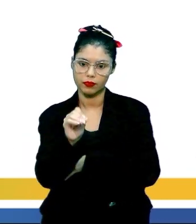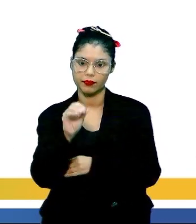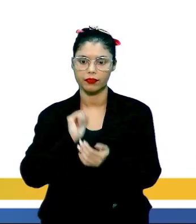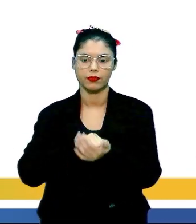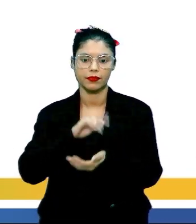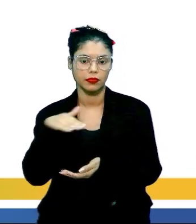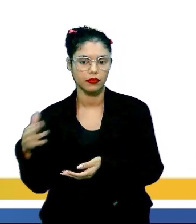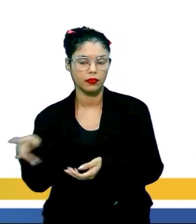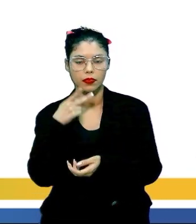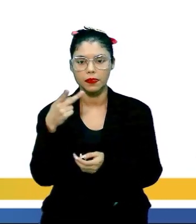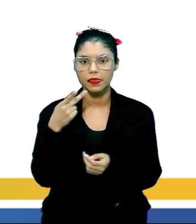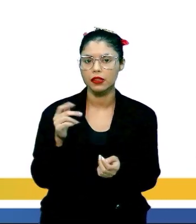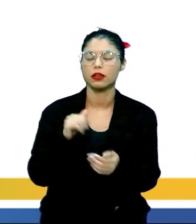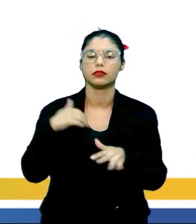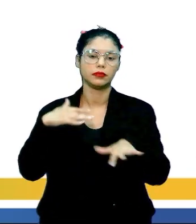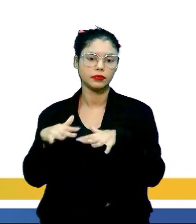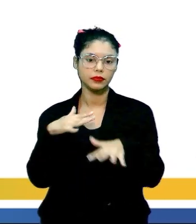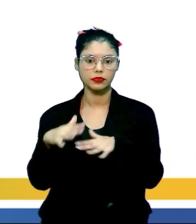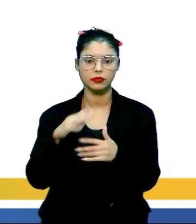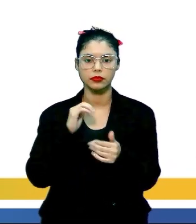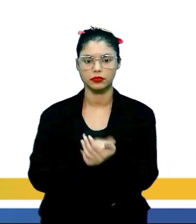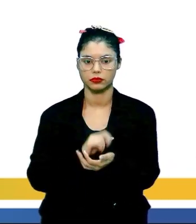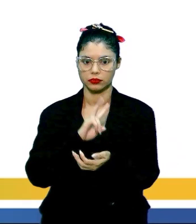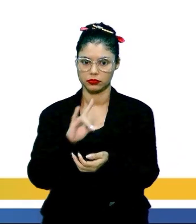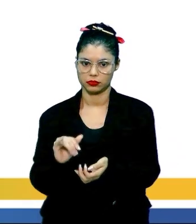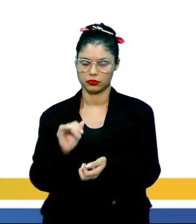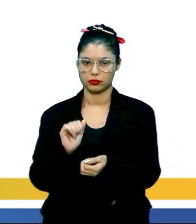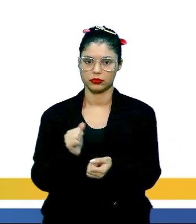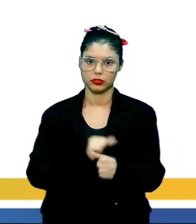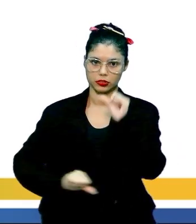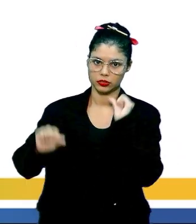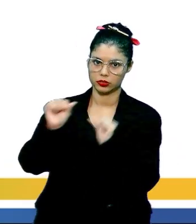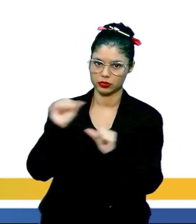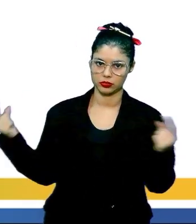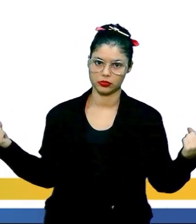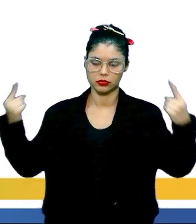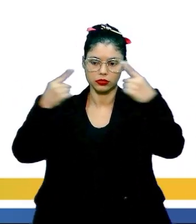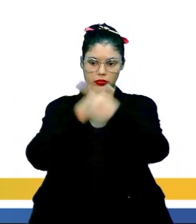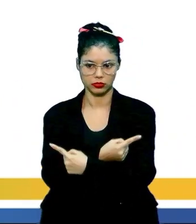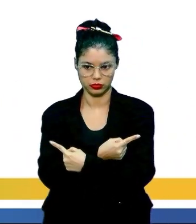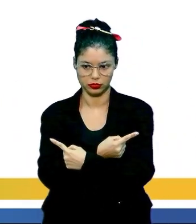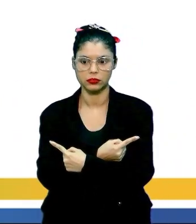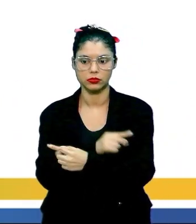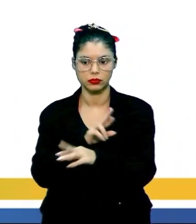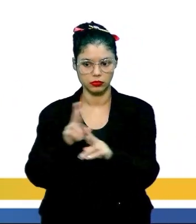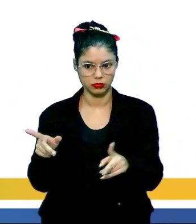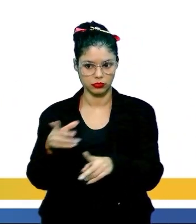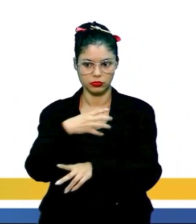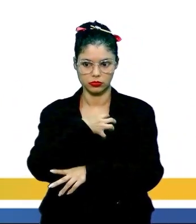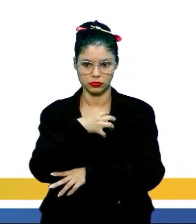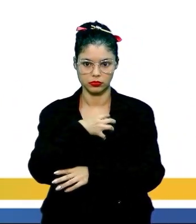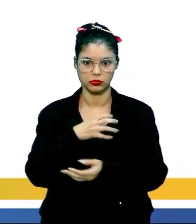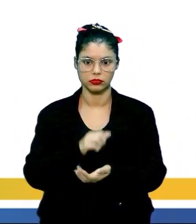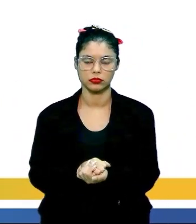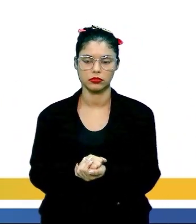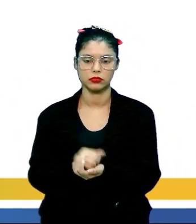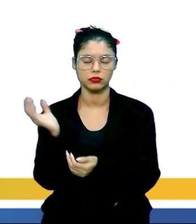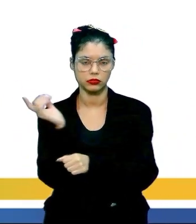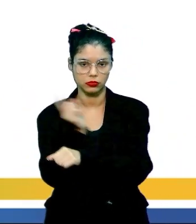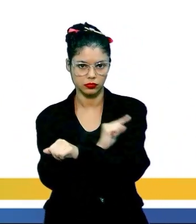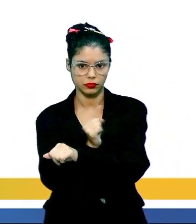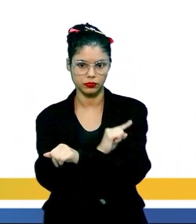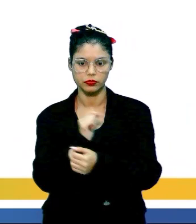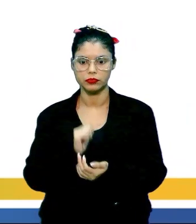retardado, estou falando naquele movimento em que ele vai contra a direção do sentido da